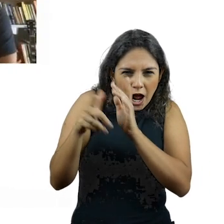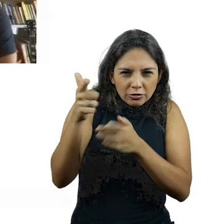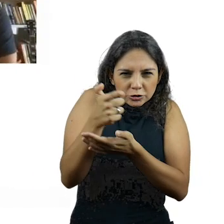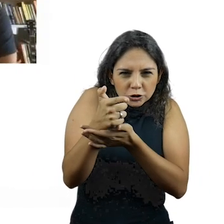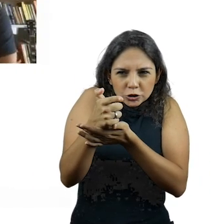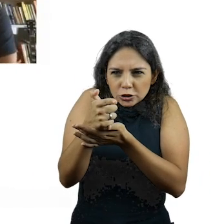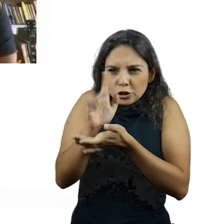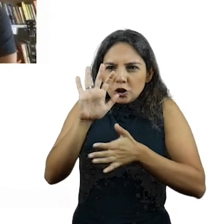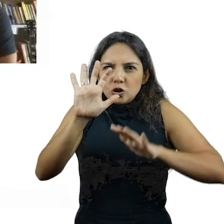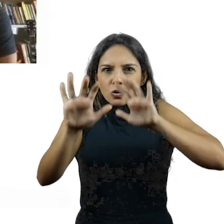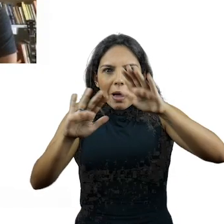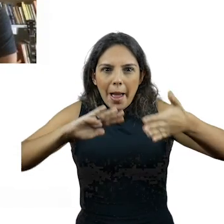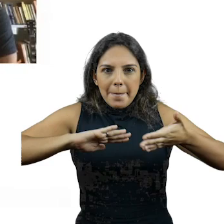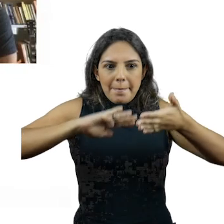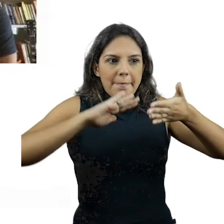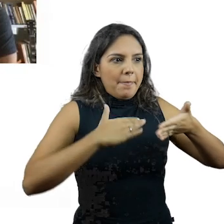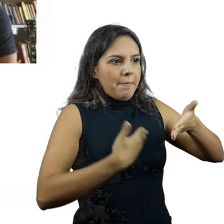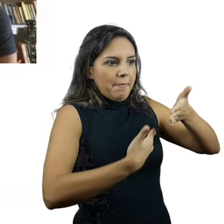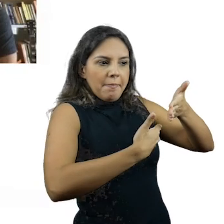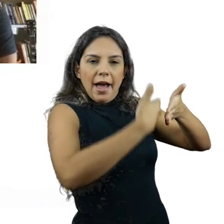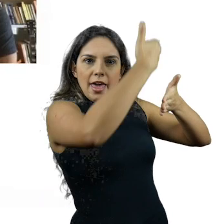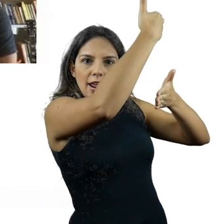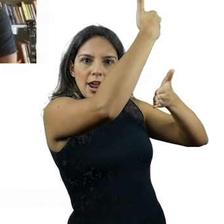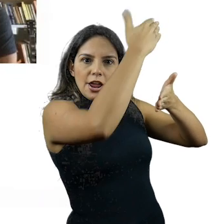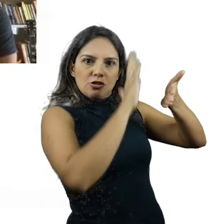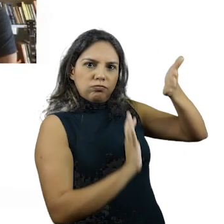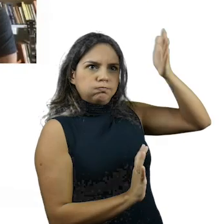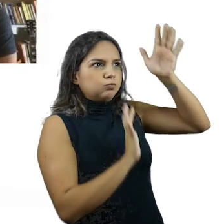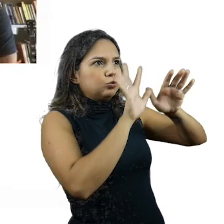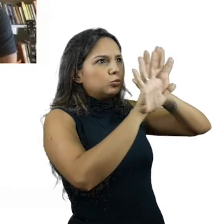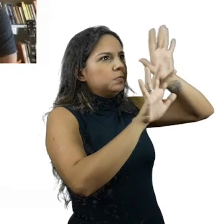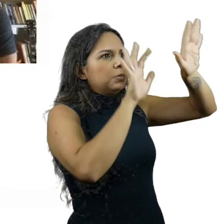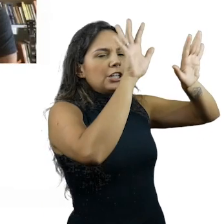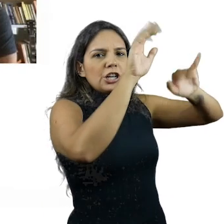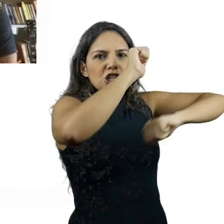paredes, entrava pela janela. Ele criou toda uma